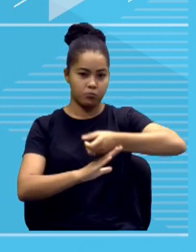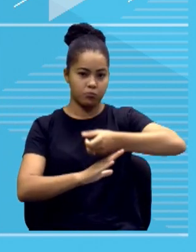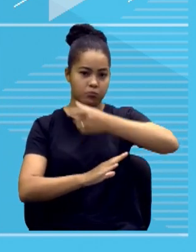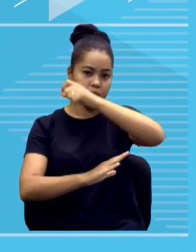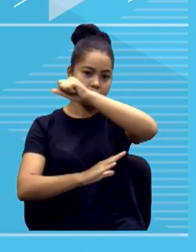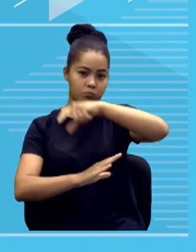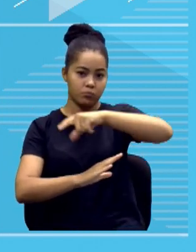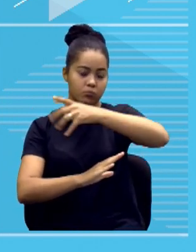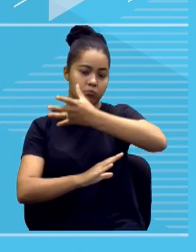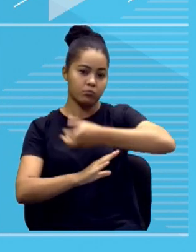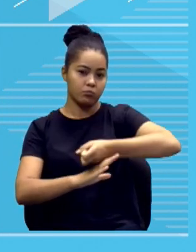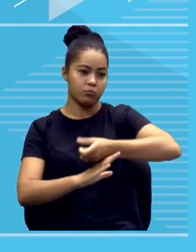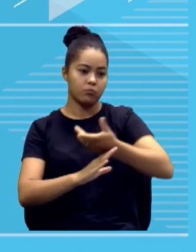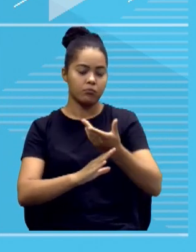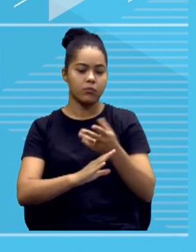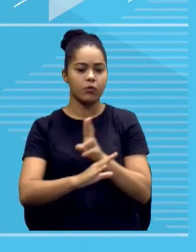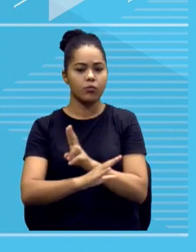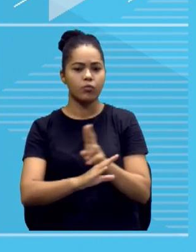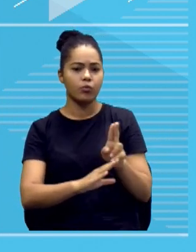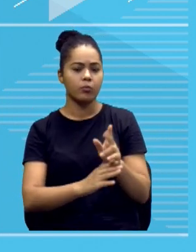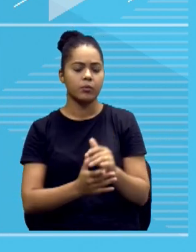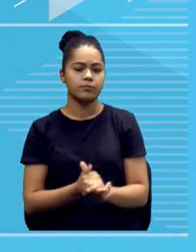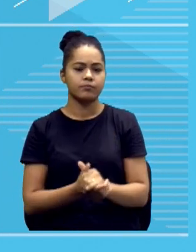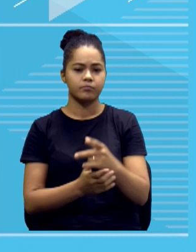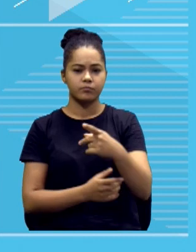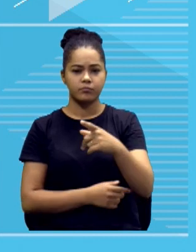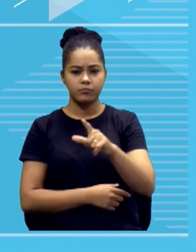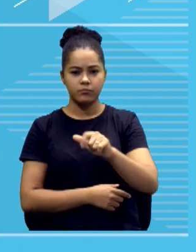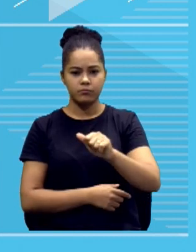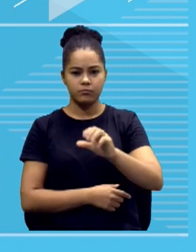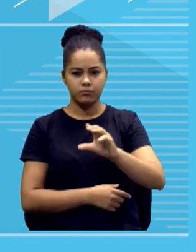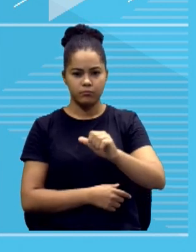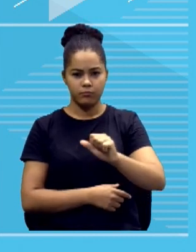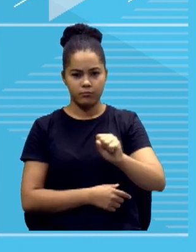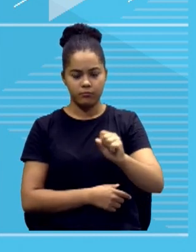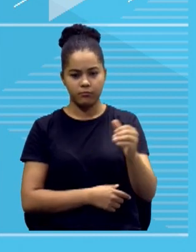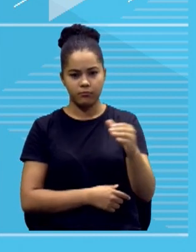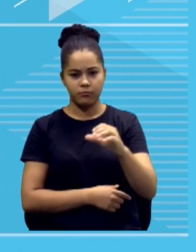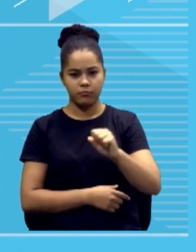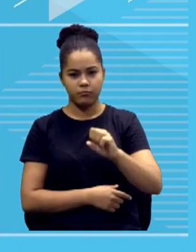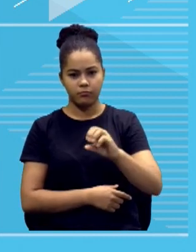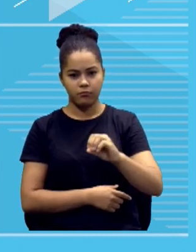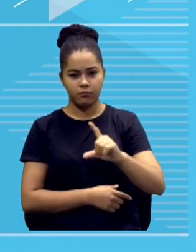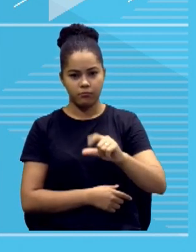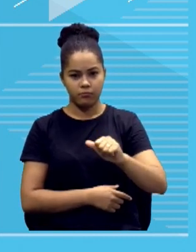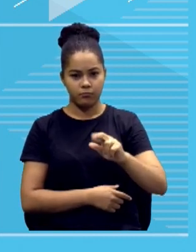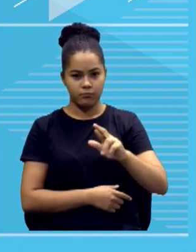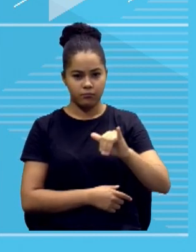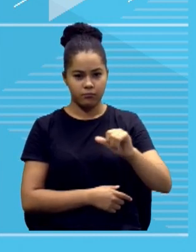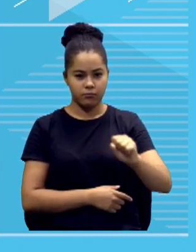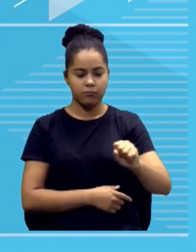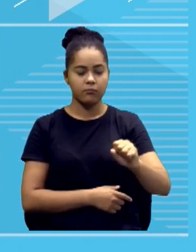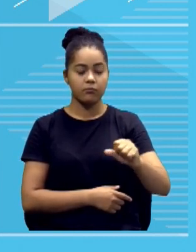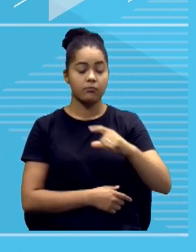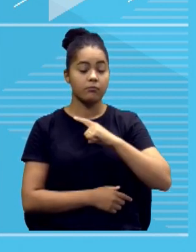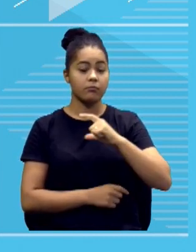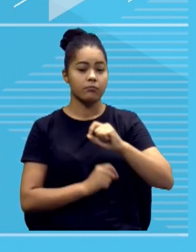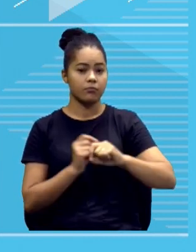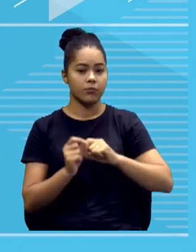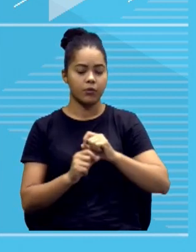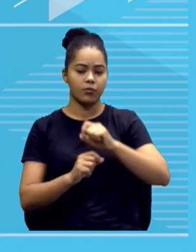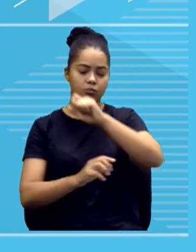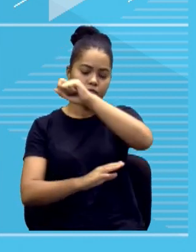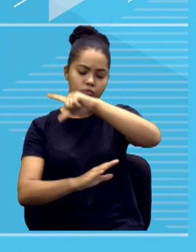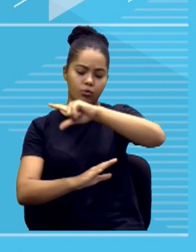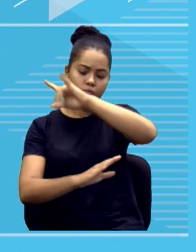chamadas comumente de placas solares, vão transformar a energia do